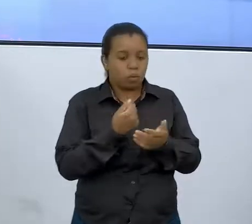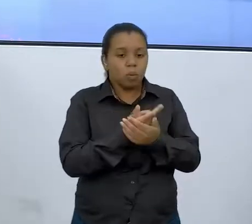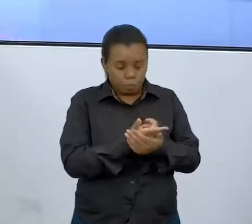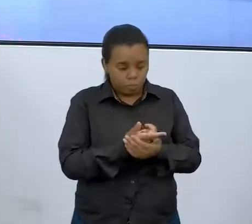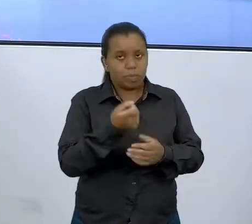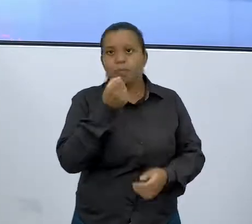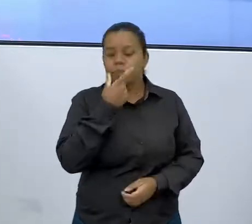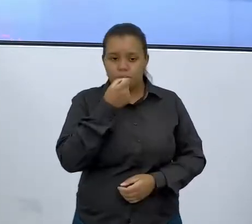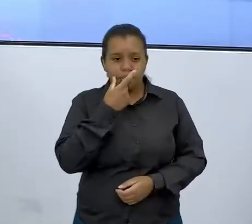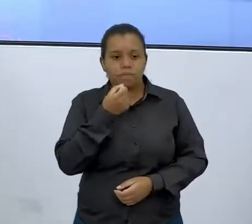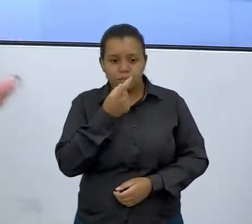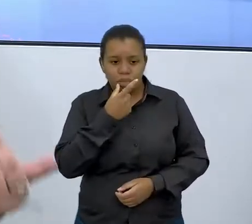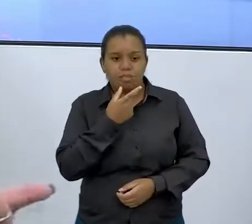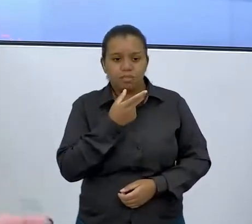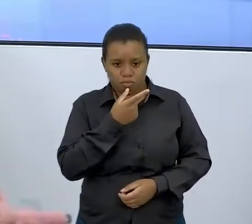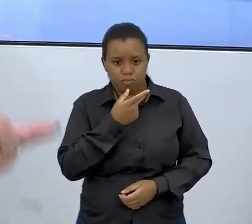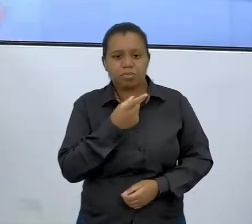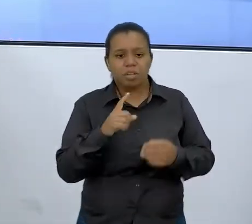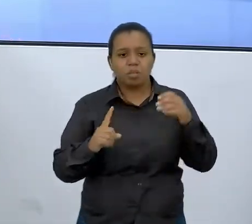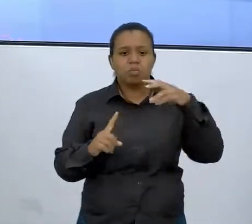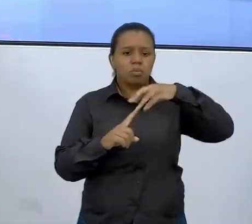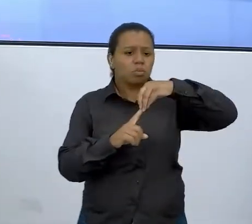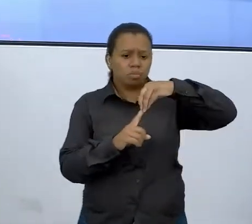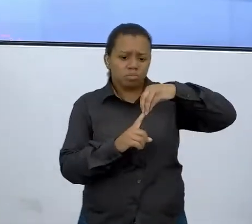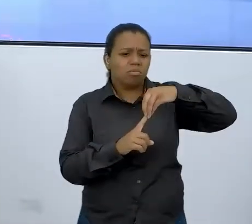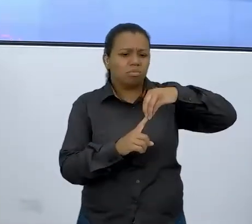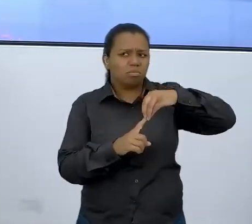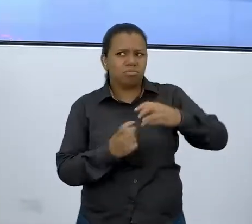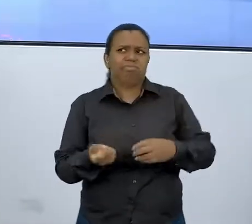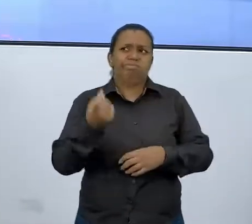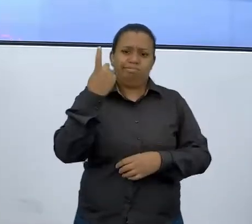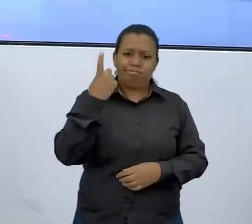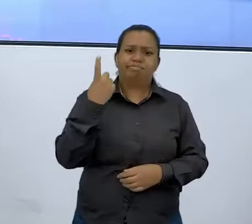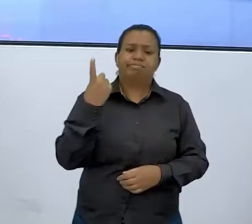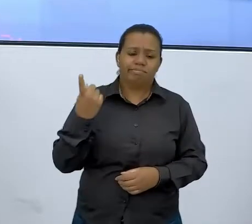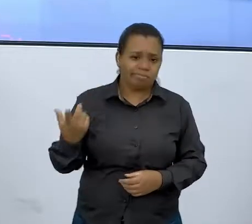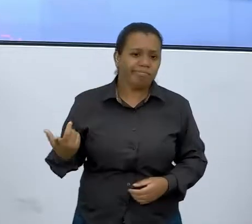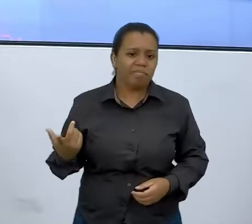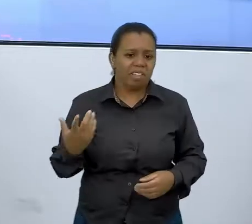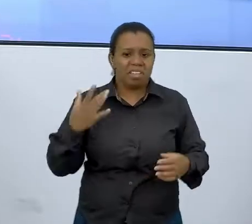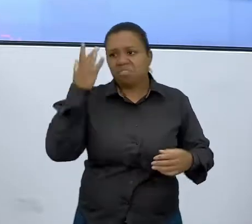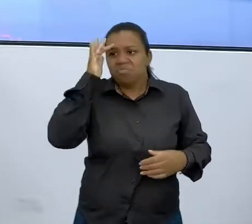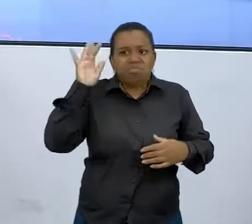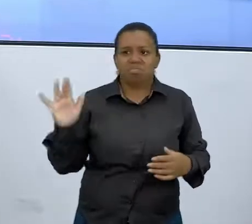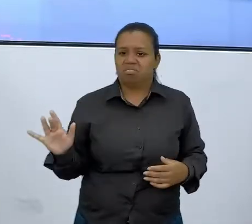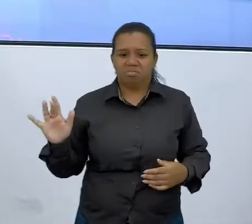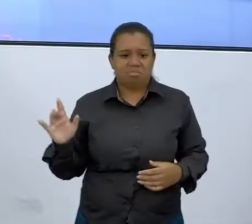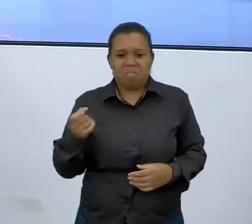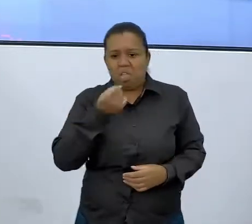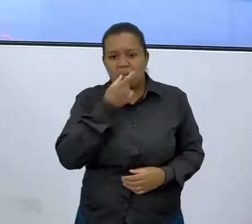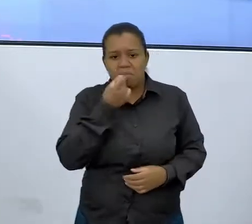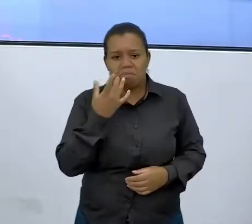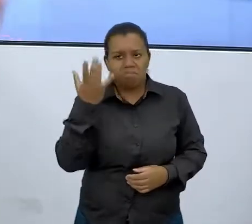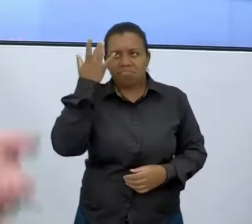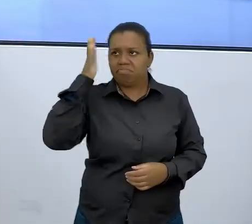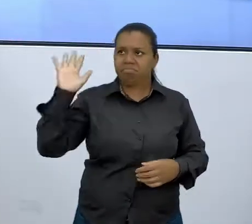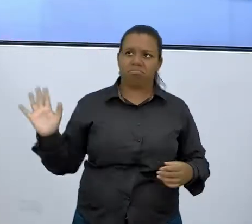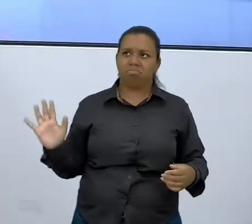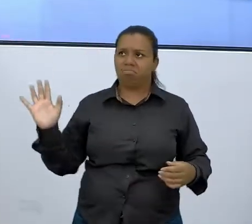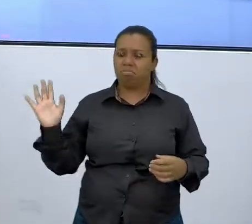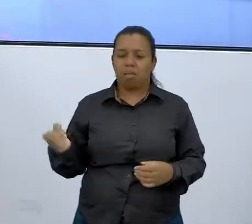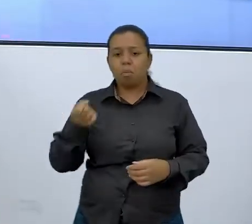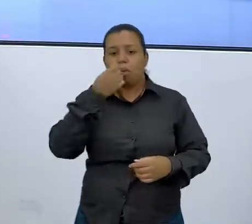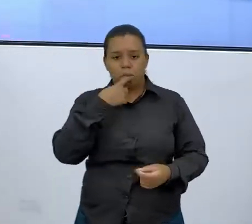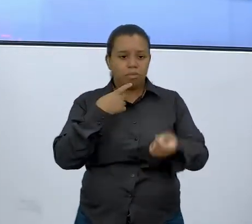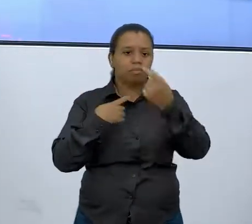acabou morrendo porque ele também utilizou da maneira errada. Ou o uso de alguns procedimentos estéticos, que não são também muitas vezes